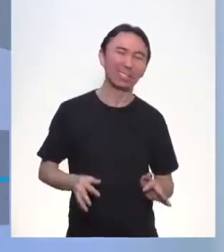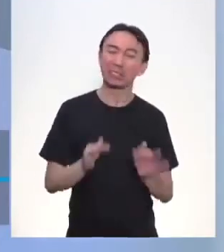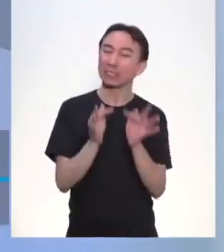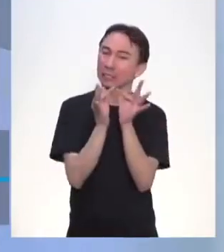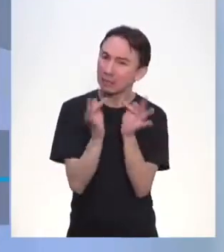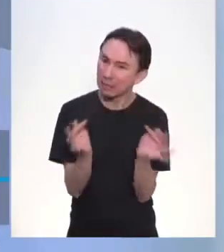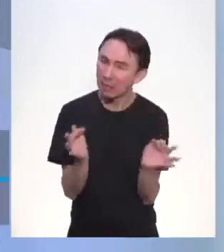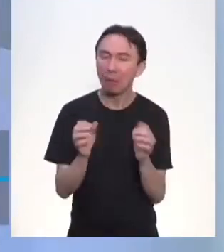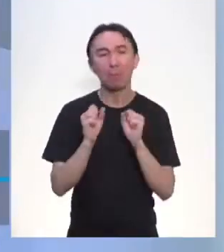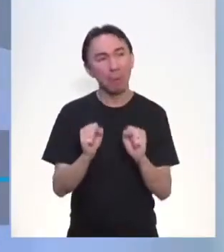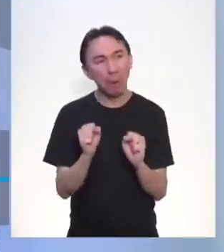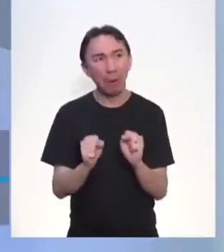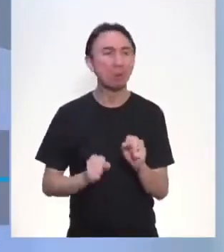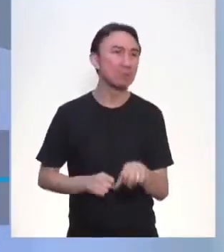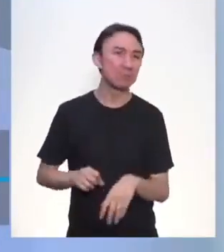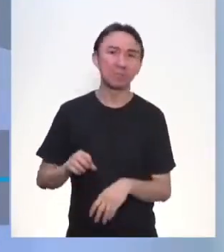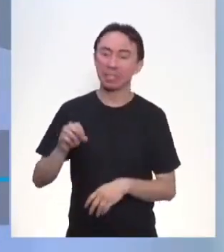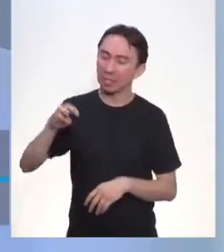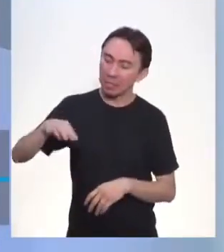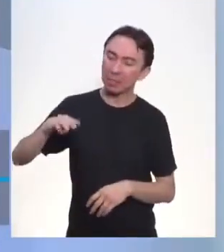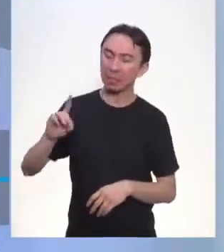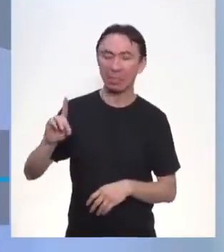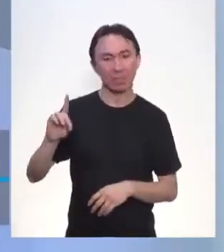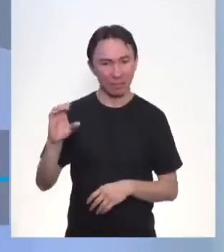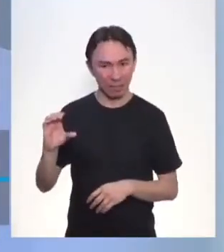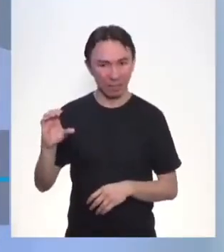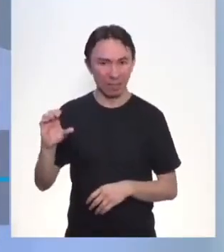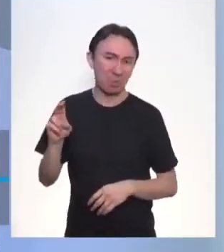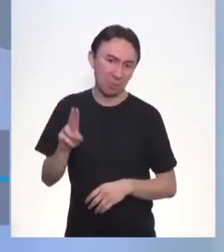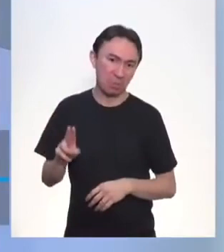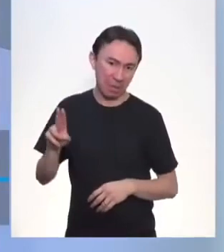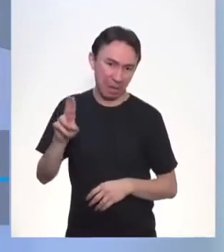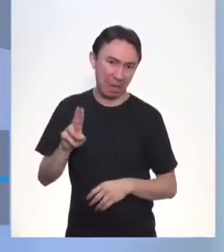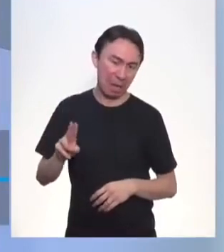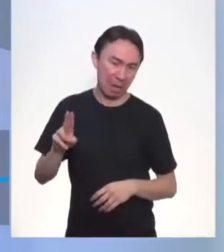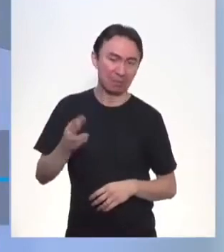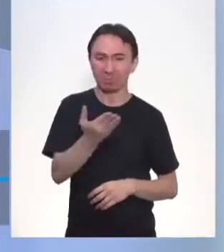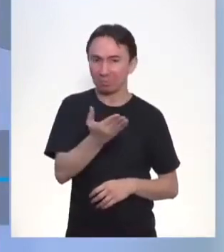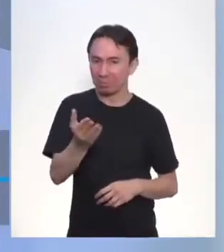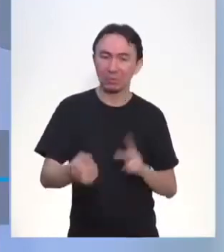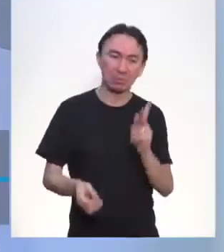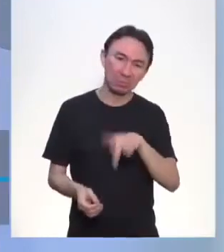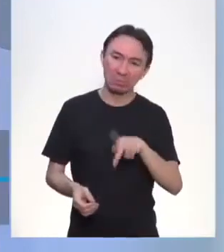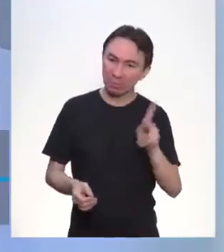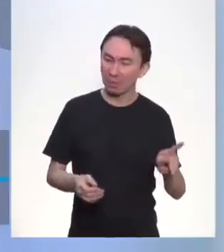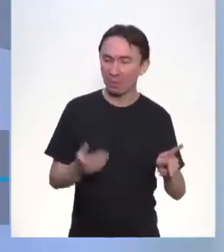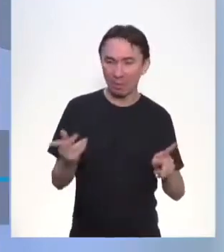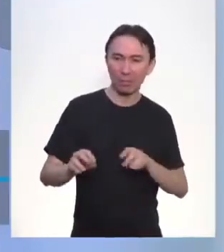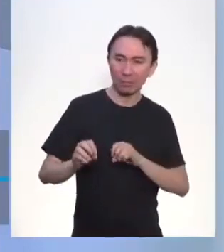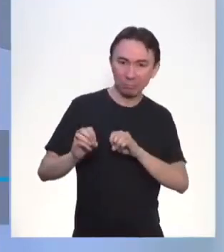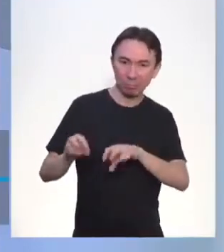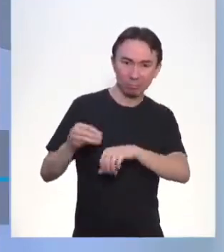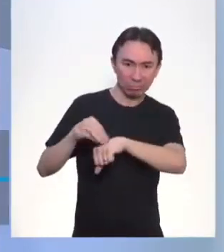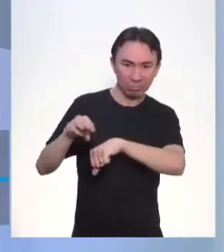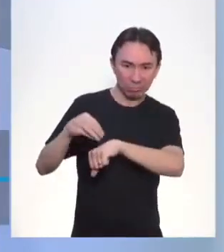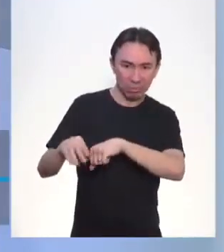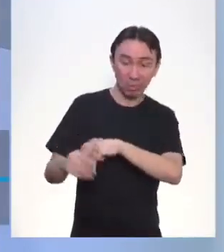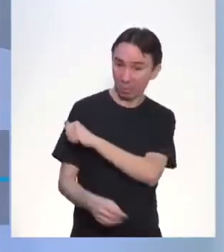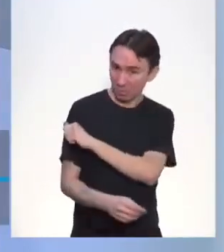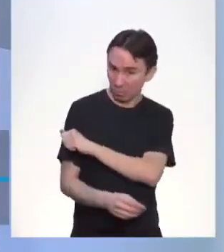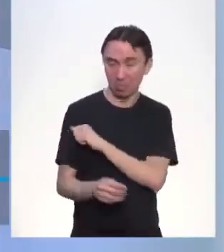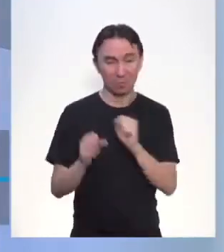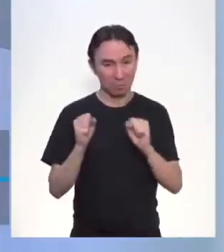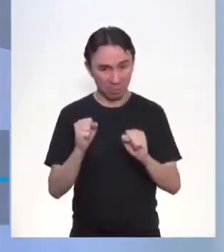tem modelos aí que vocês podem ver. Professores, eu acho que também aí, se vocês quiserem passar para os seus alunos, mas eu vou tentar utilizar